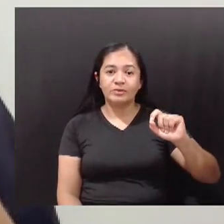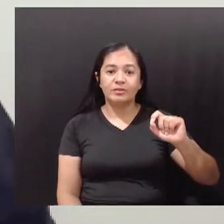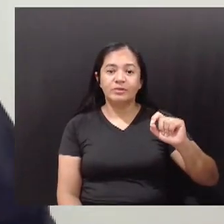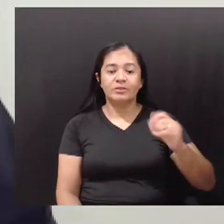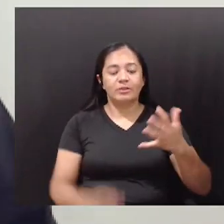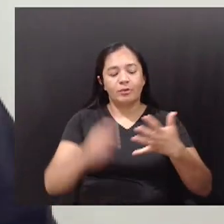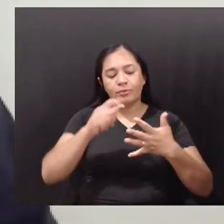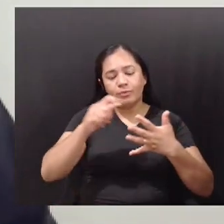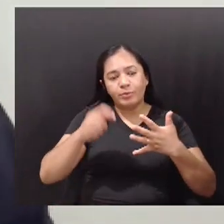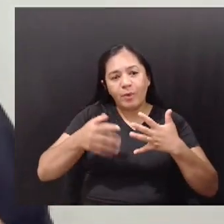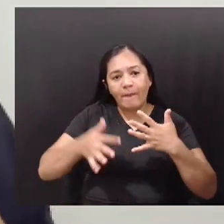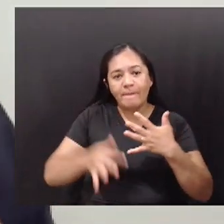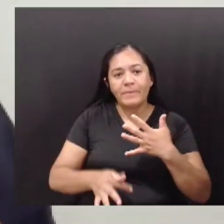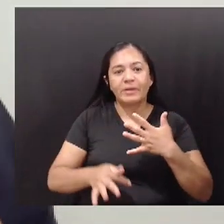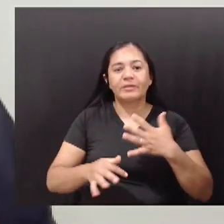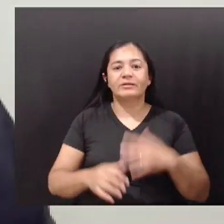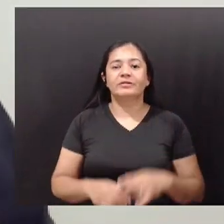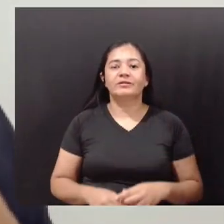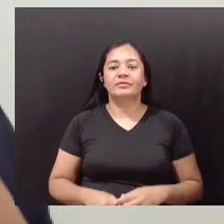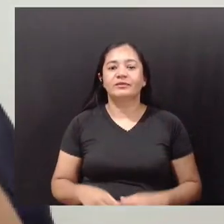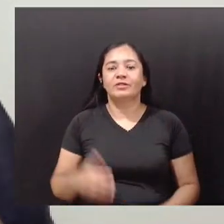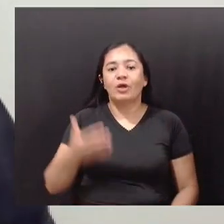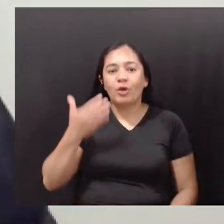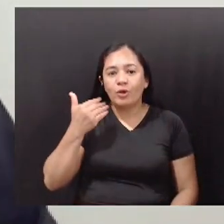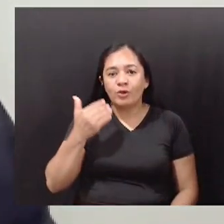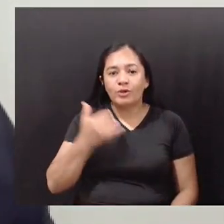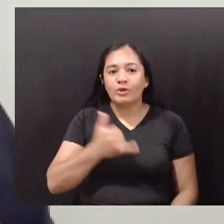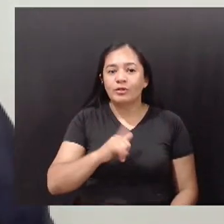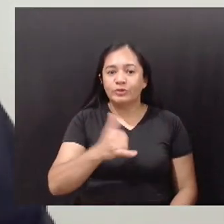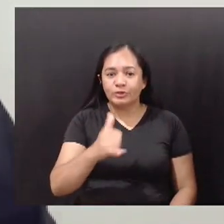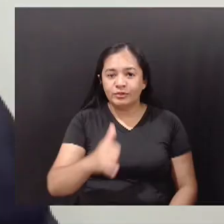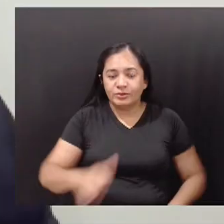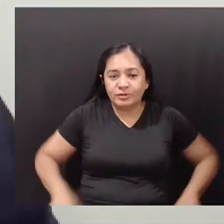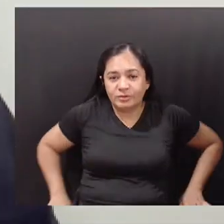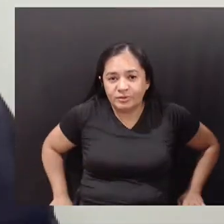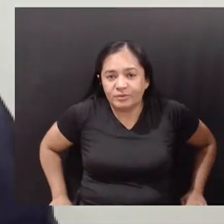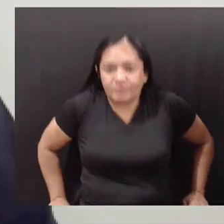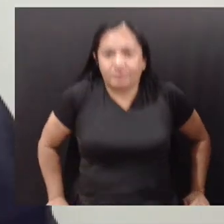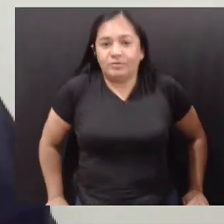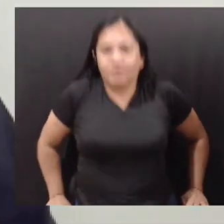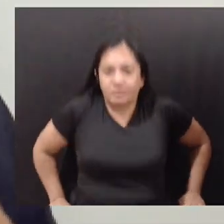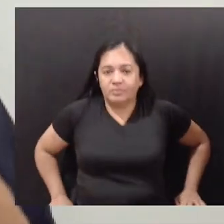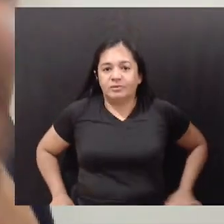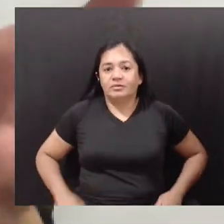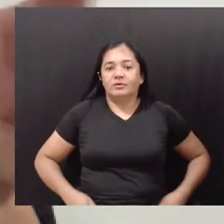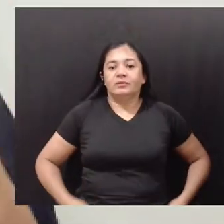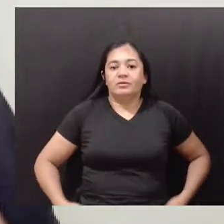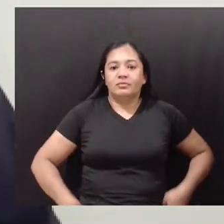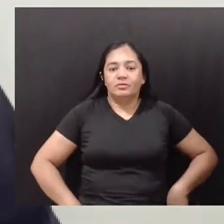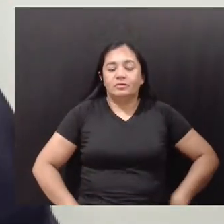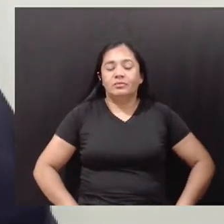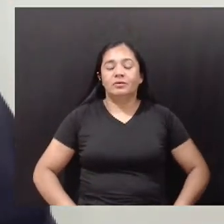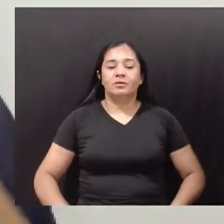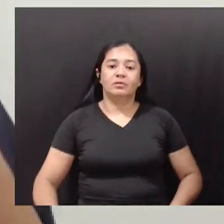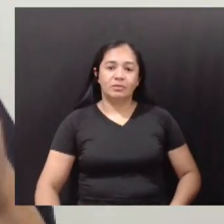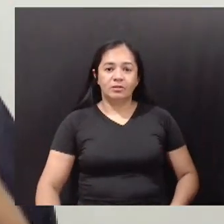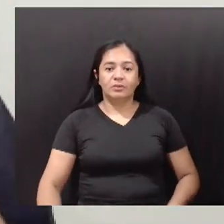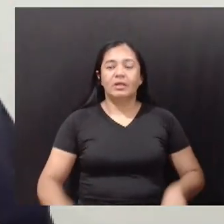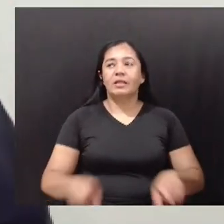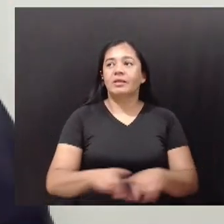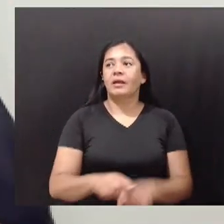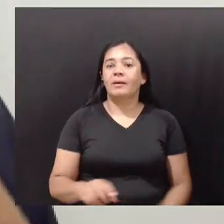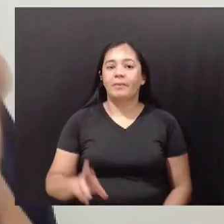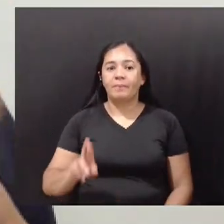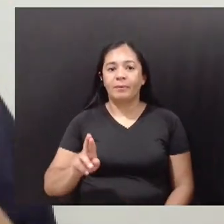A redução dos consumos mesmo de energia faz um impacto muito grande. As emissões, a redução de emissões de dióxido de